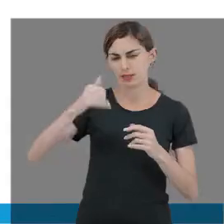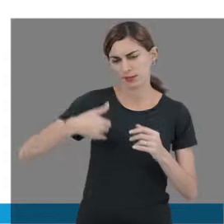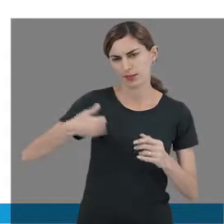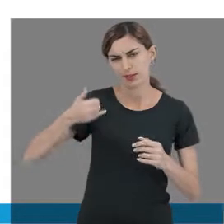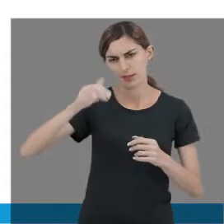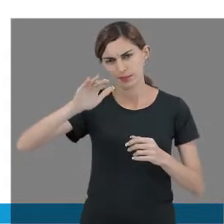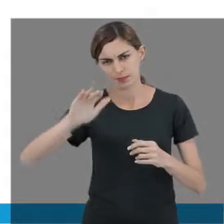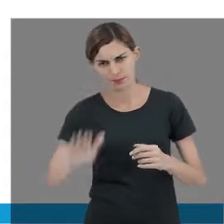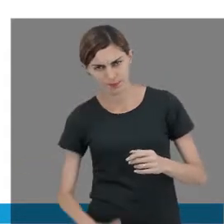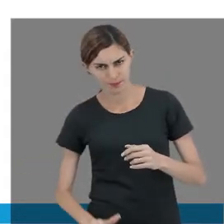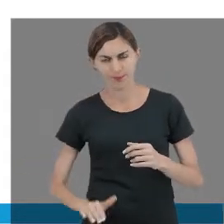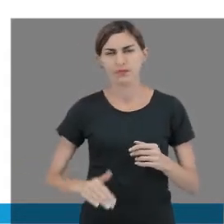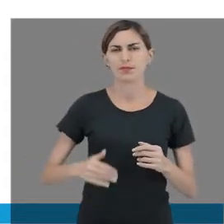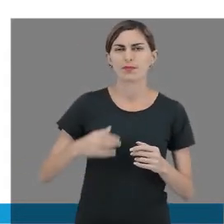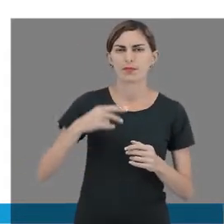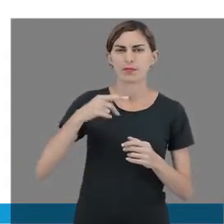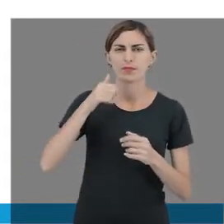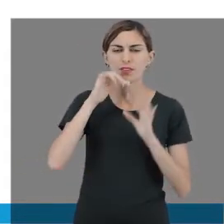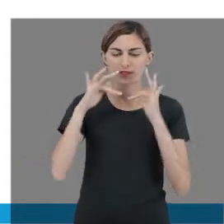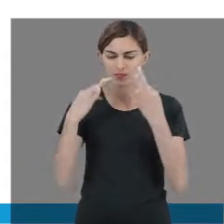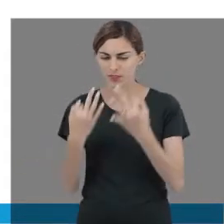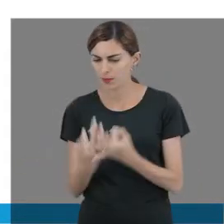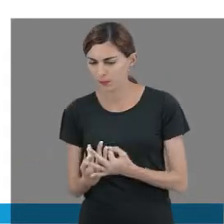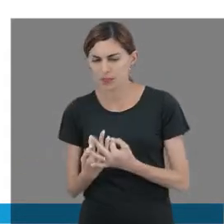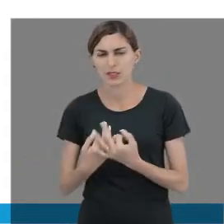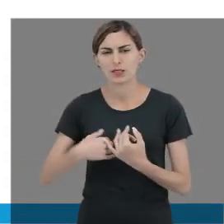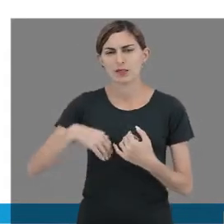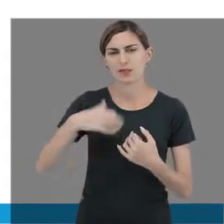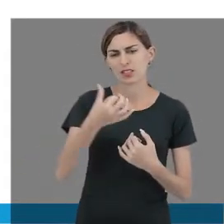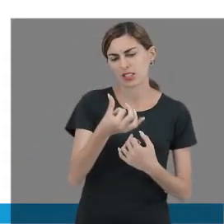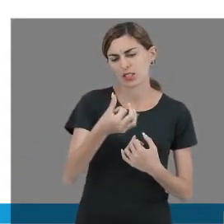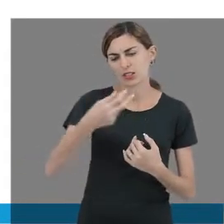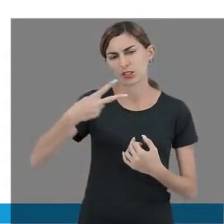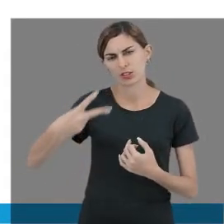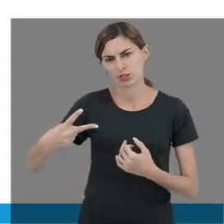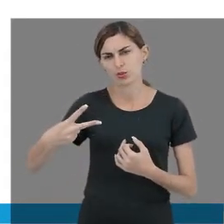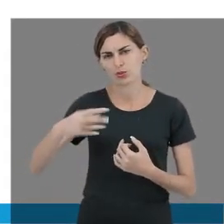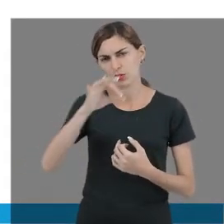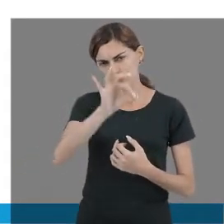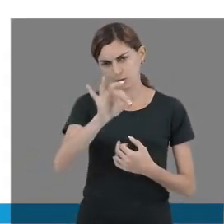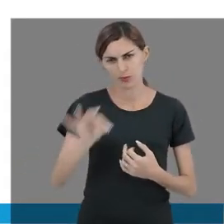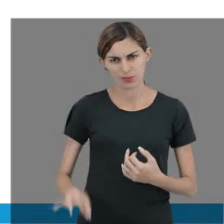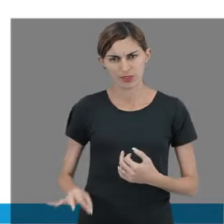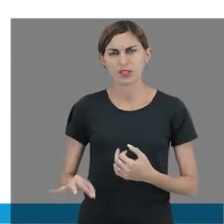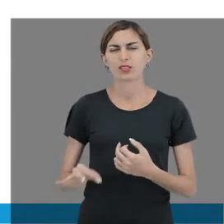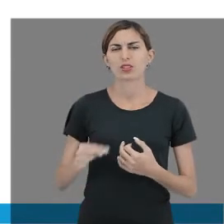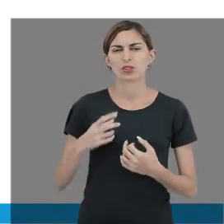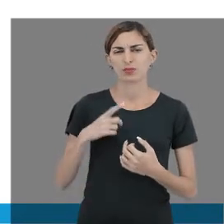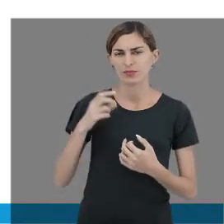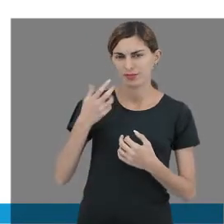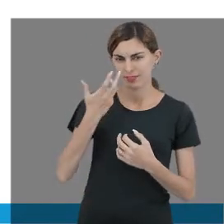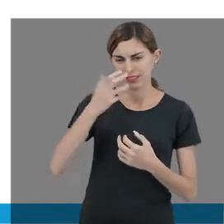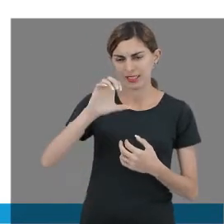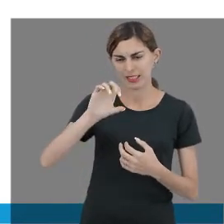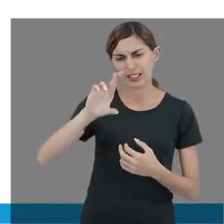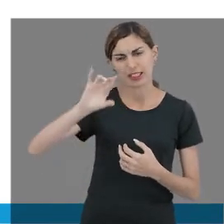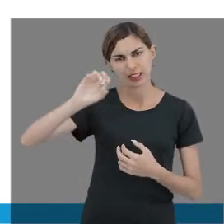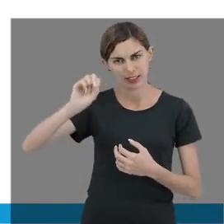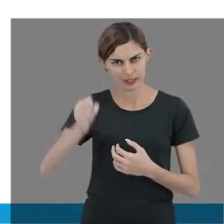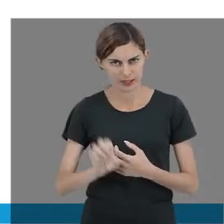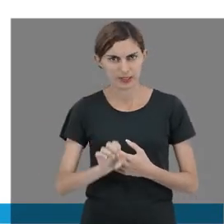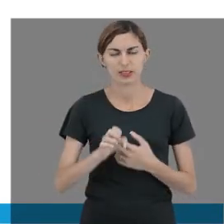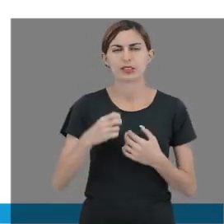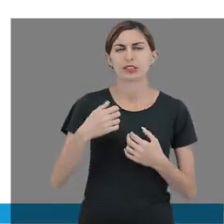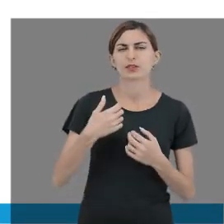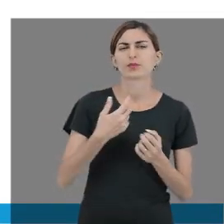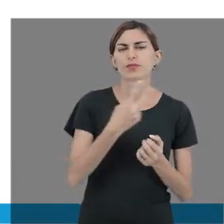2 anos de idade, em que o espasmo foi realmente 62% das crianças, a apresentação da crise era espasmo, e a gente tem em torno de 21% das crianças